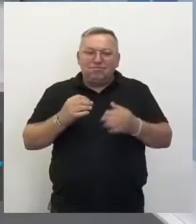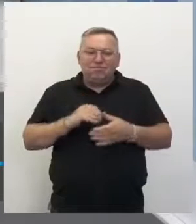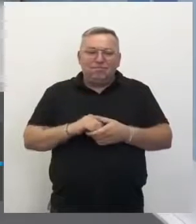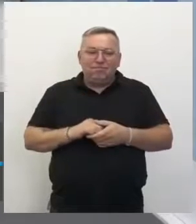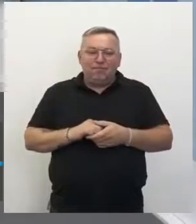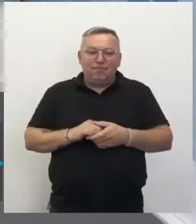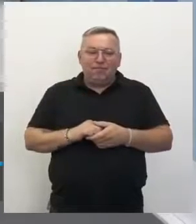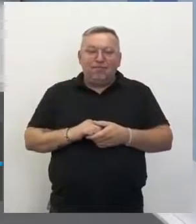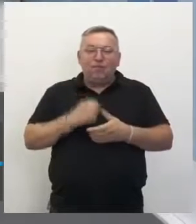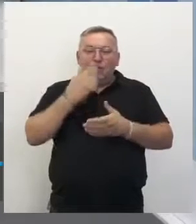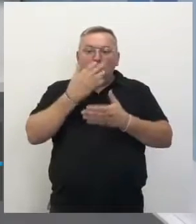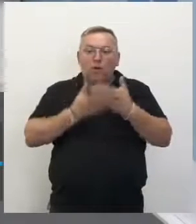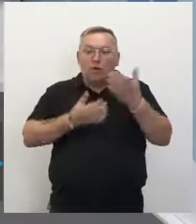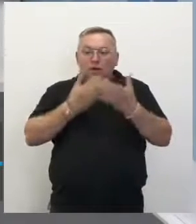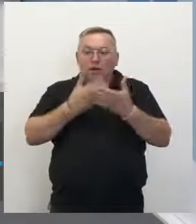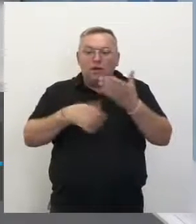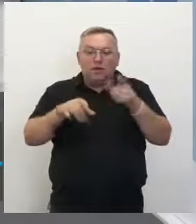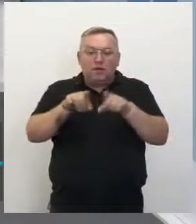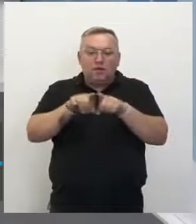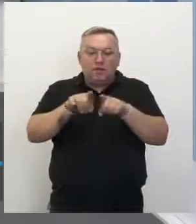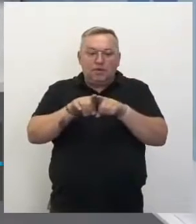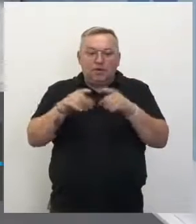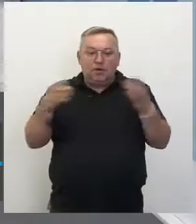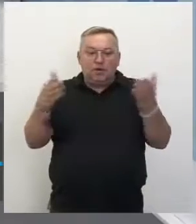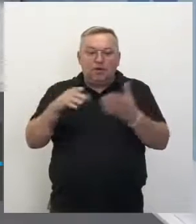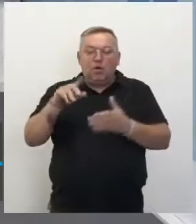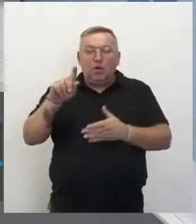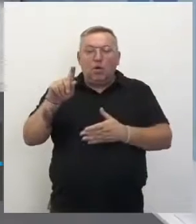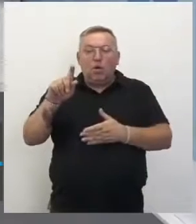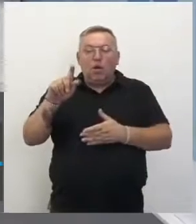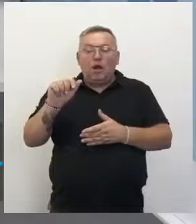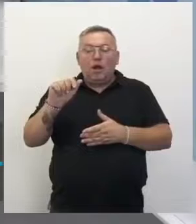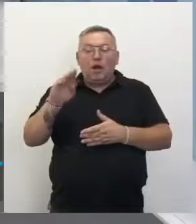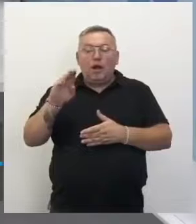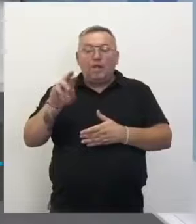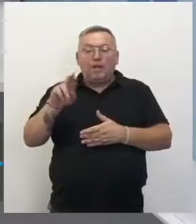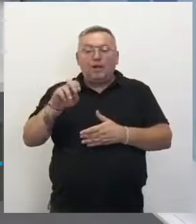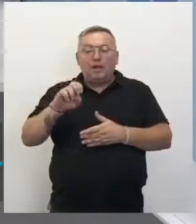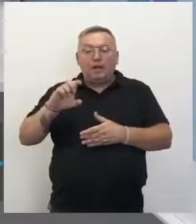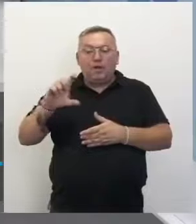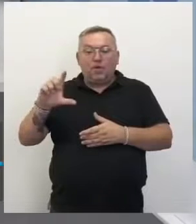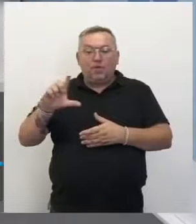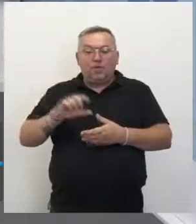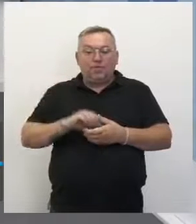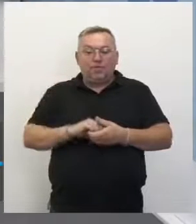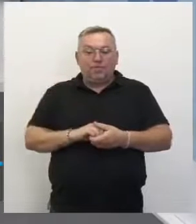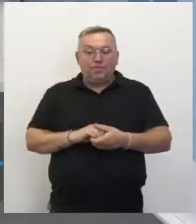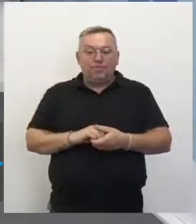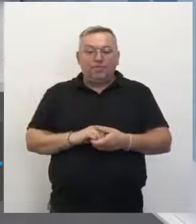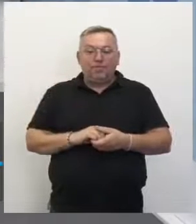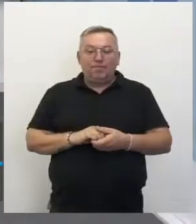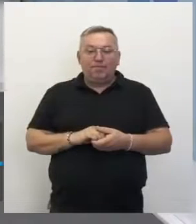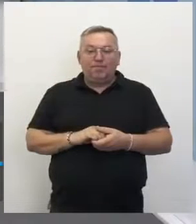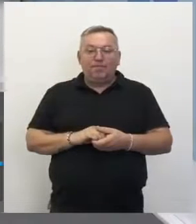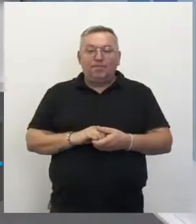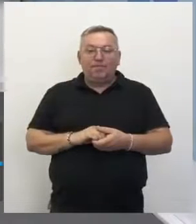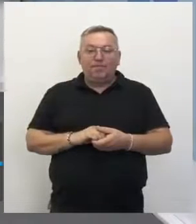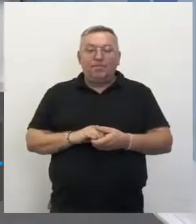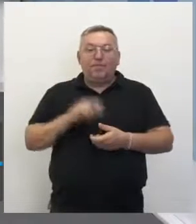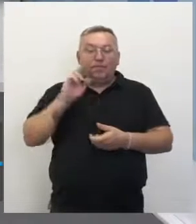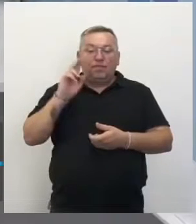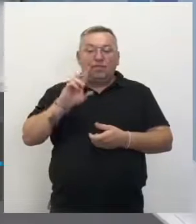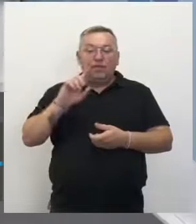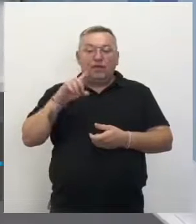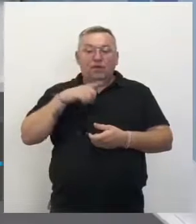de corrente sanguínea, inclusive, agora o Gabriel acabou de escrever aqui. Ó, oba, obrigado, Gabriel. Então, ó, veja só, a gente